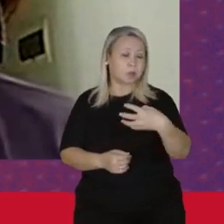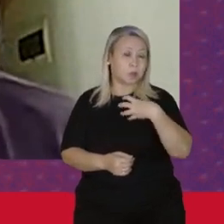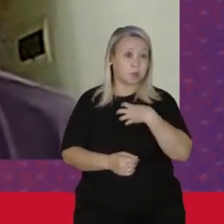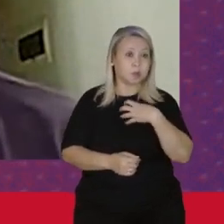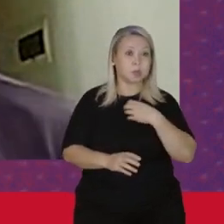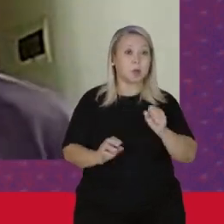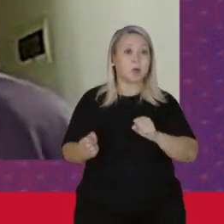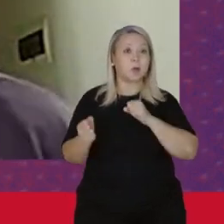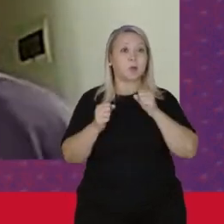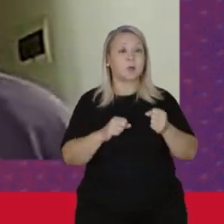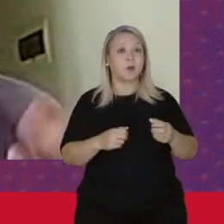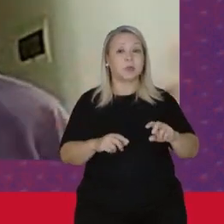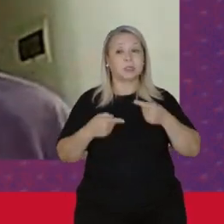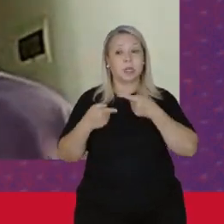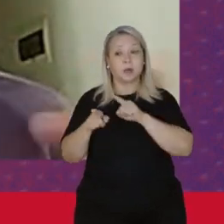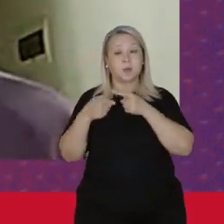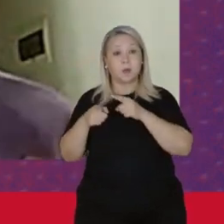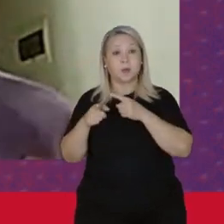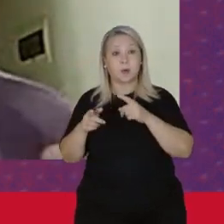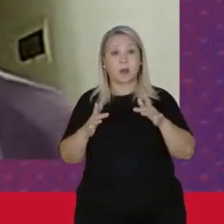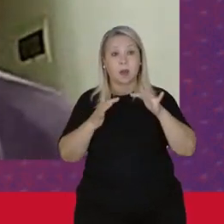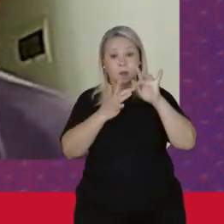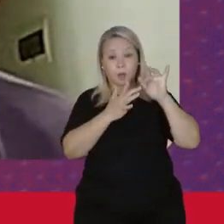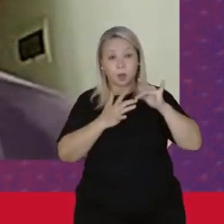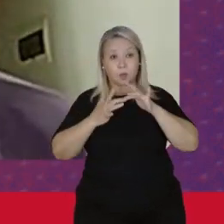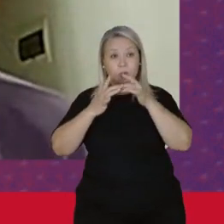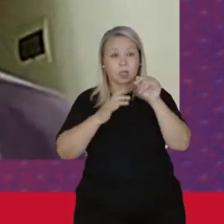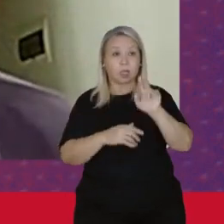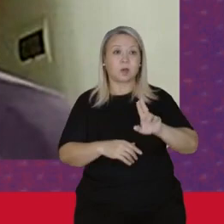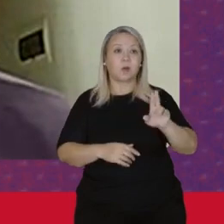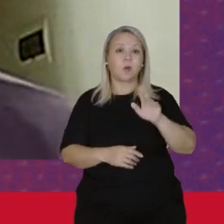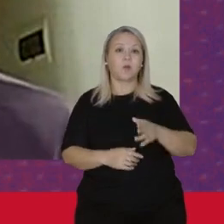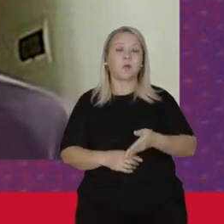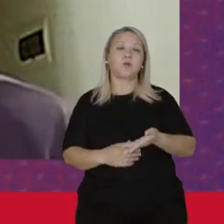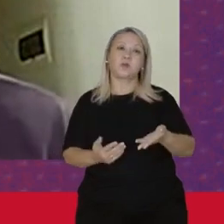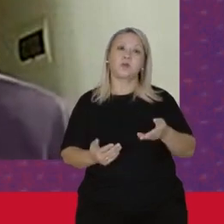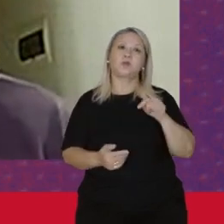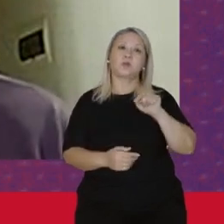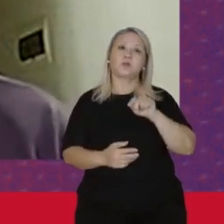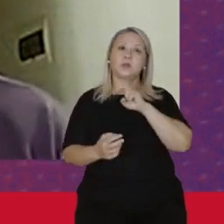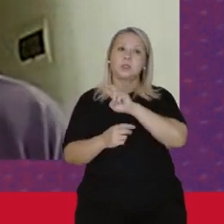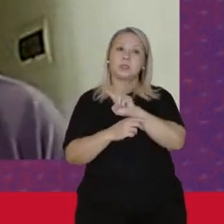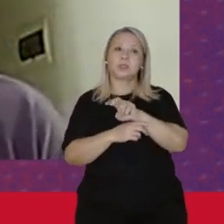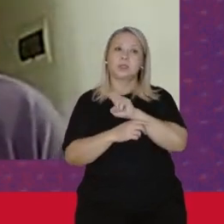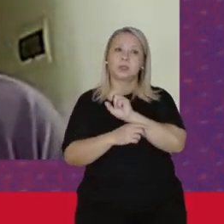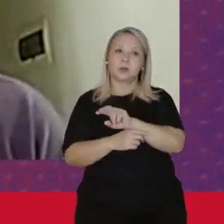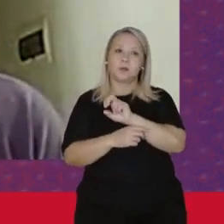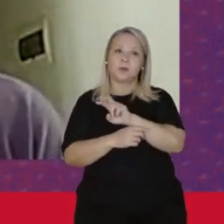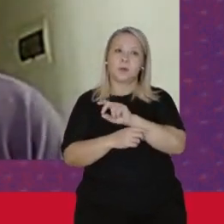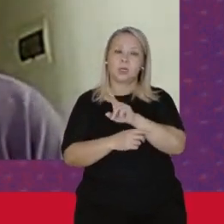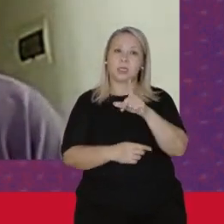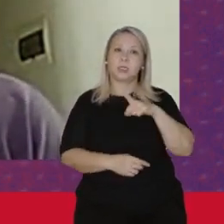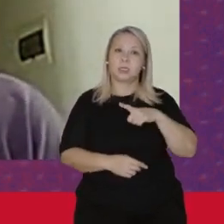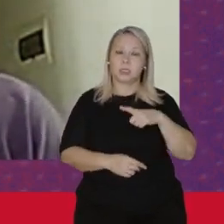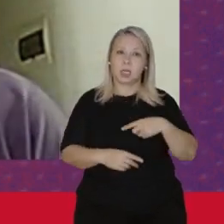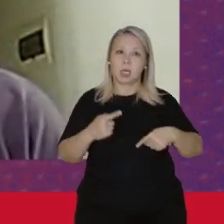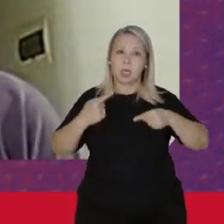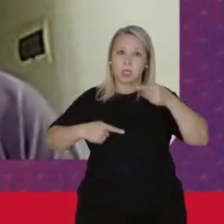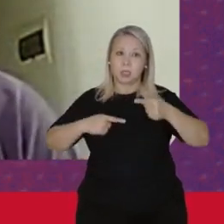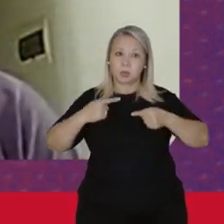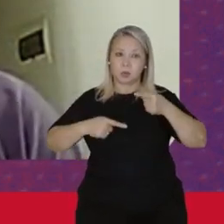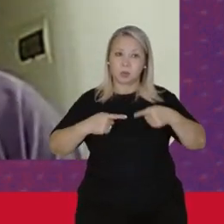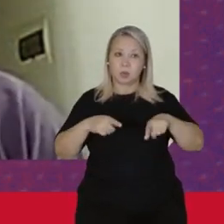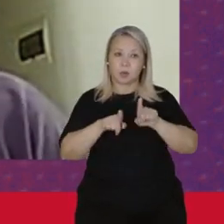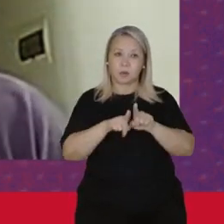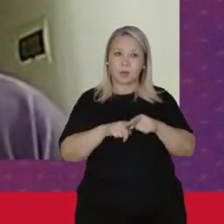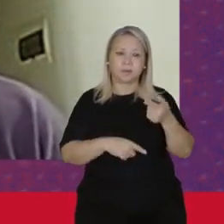que podem ser provocadas pelo contato ou uso direto desses agrotóxicos, né? Então, também tem essa discussão, e